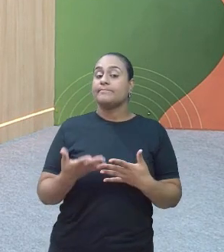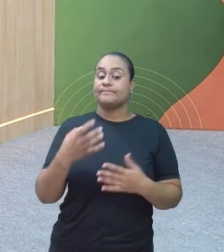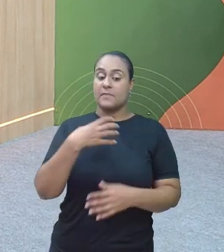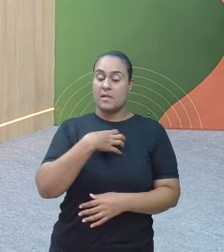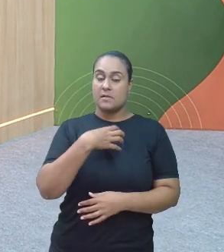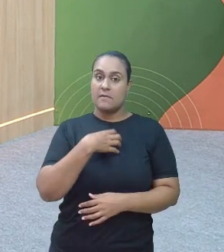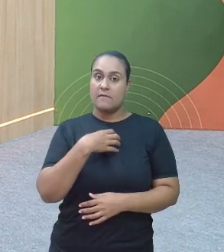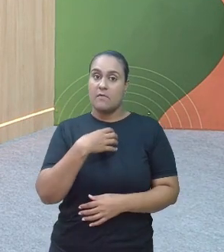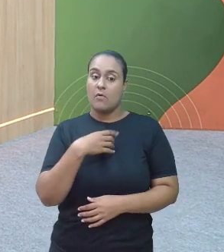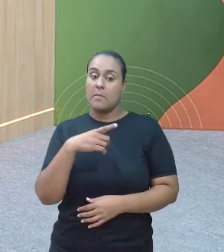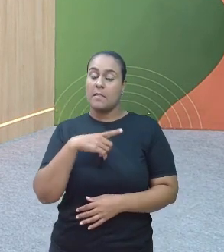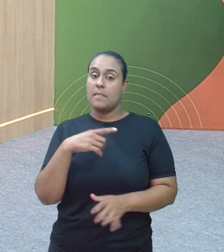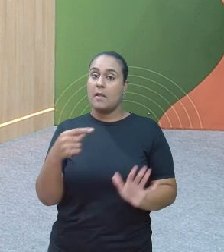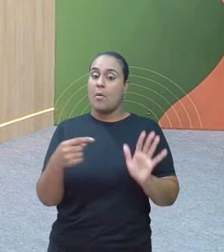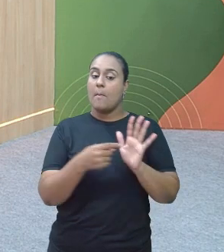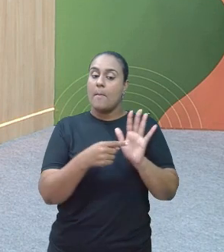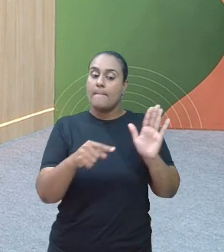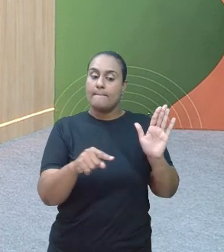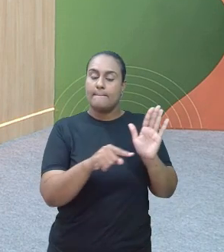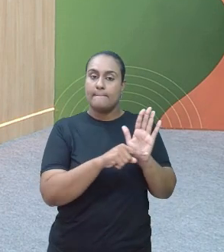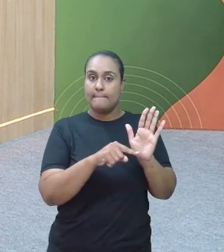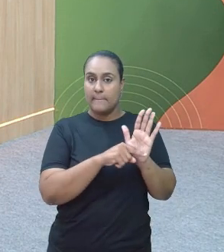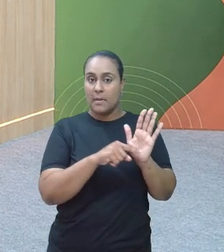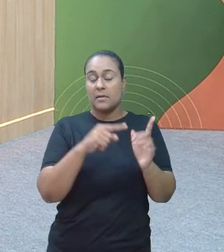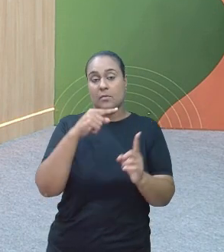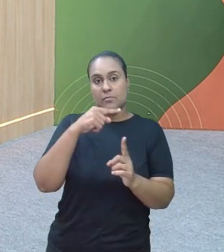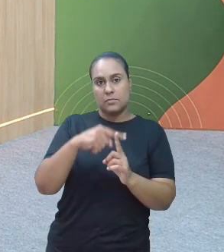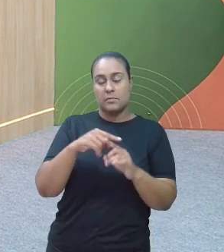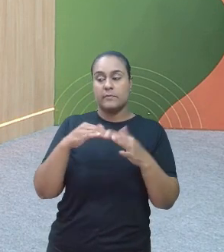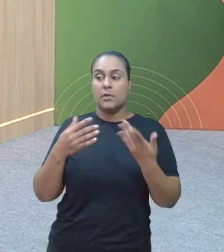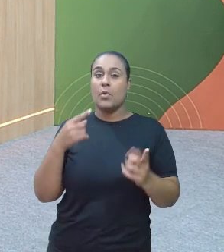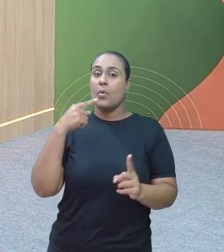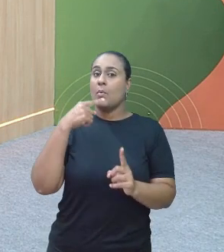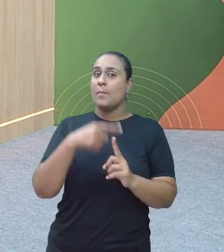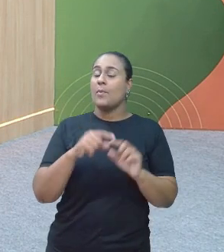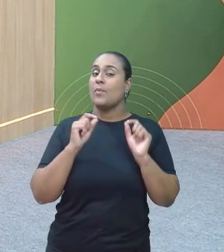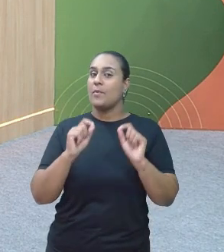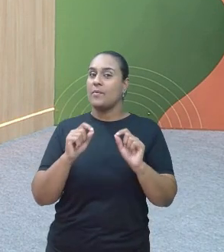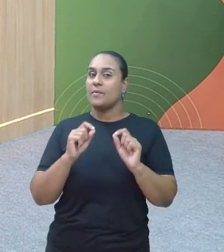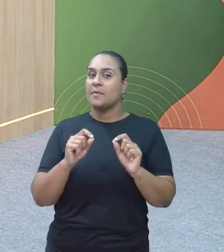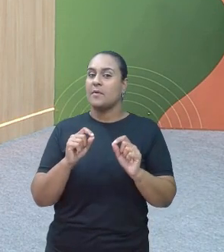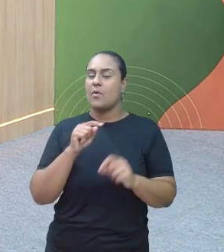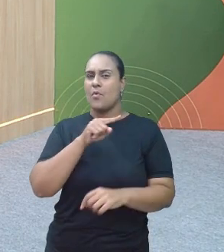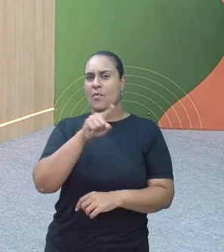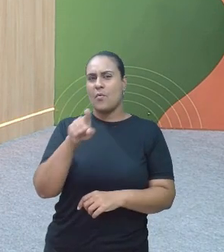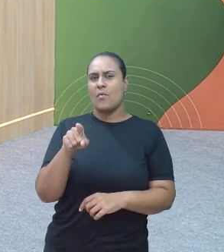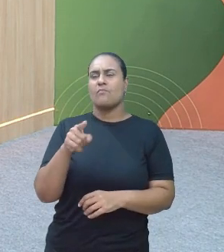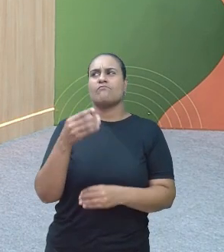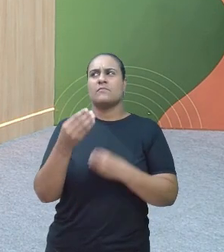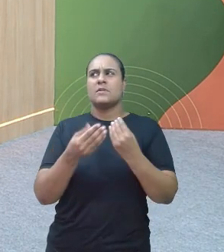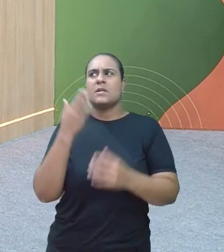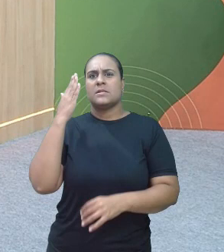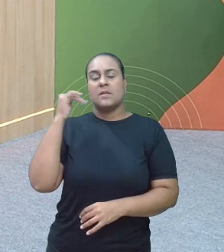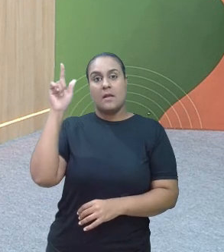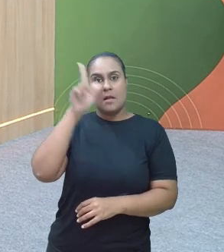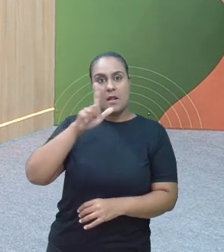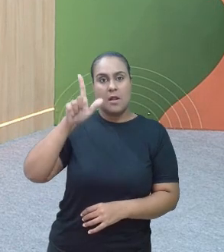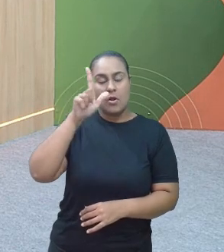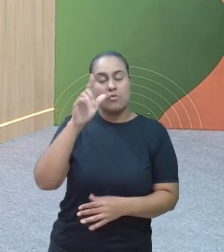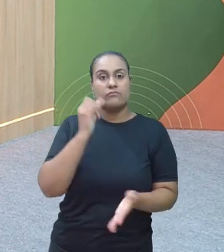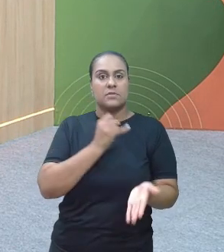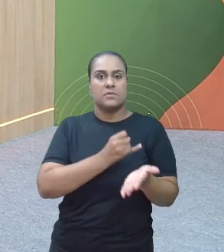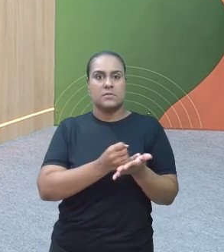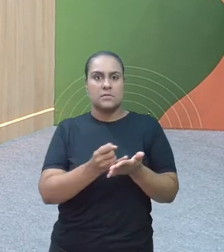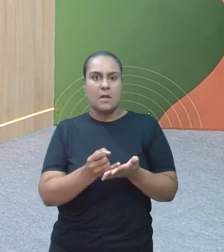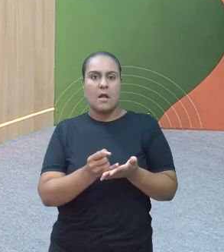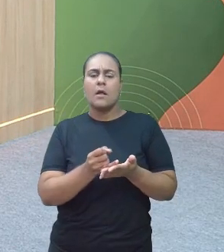existe o ponto positivo e o ponto negativo. O ponto positivo é porque, como você já sabe a lógica inicial, basta